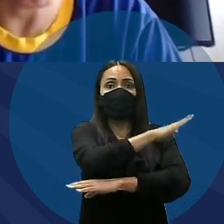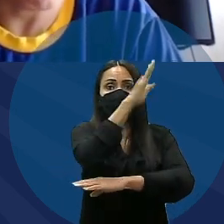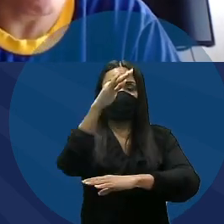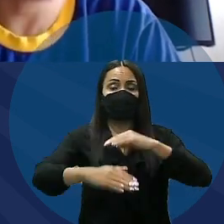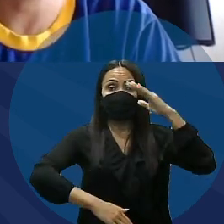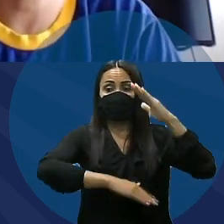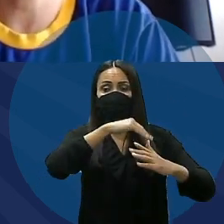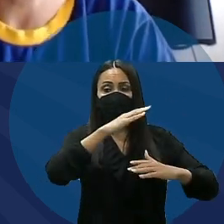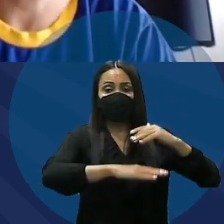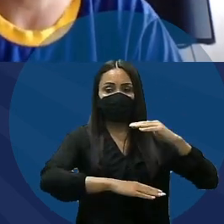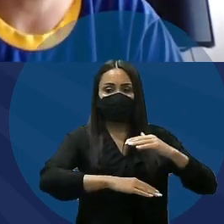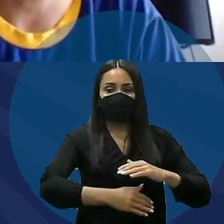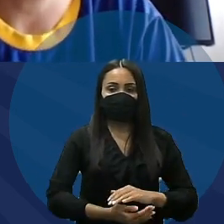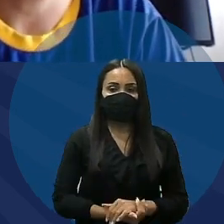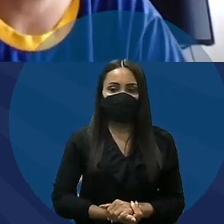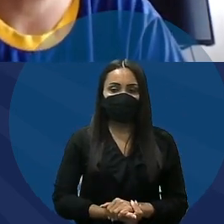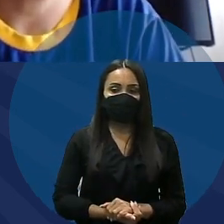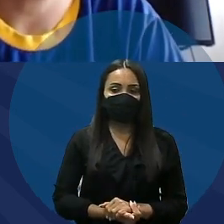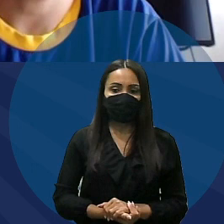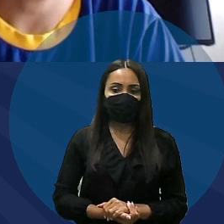Profissional.